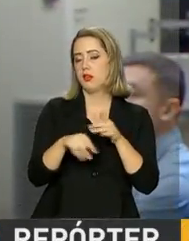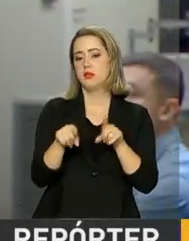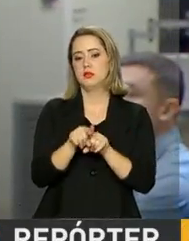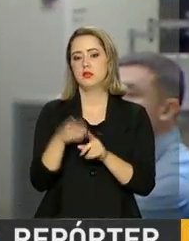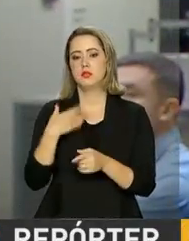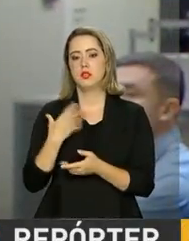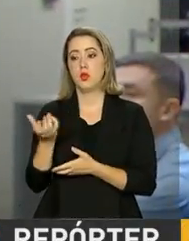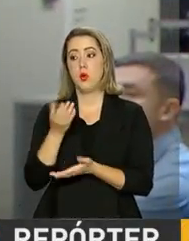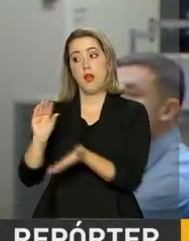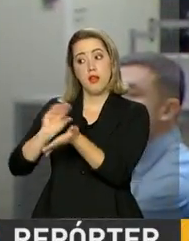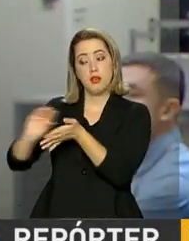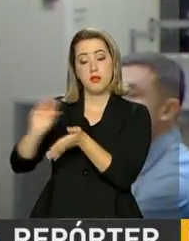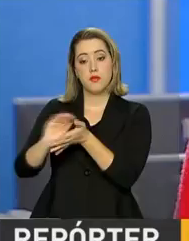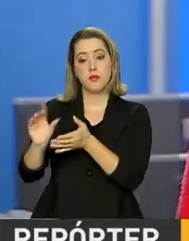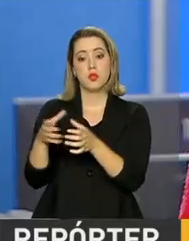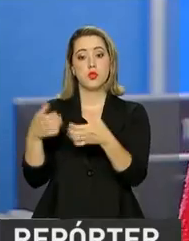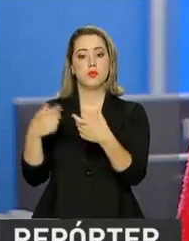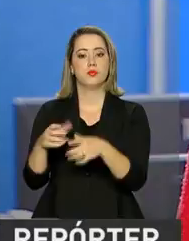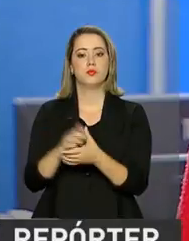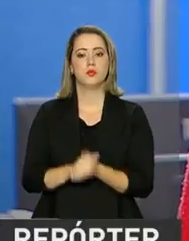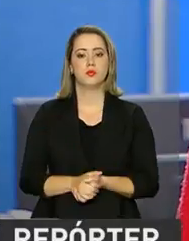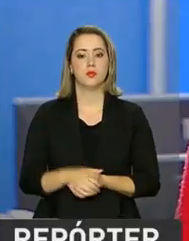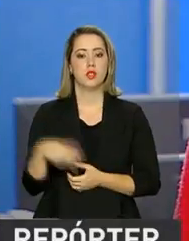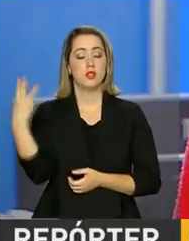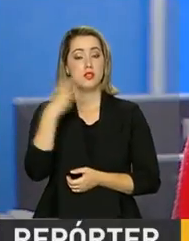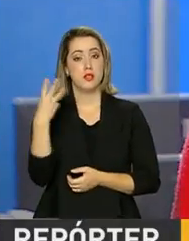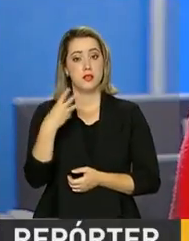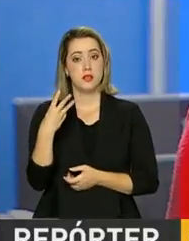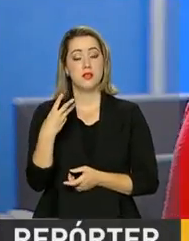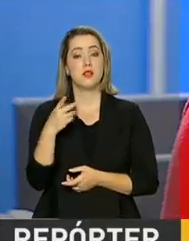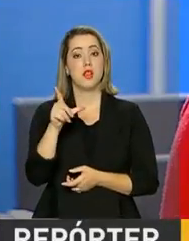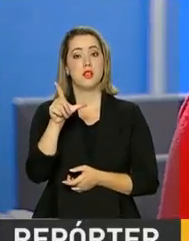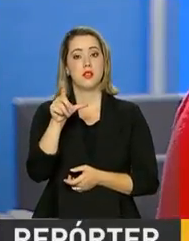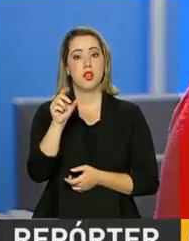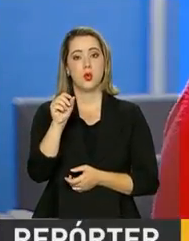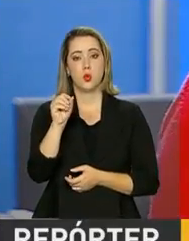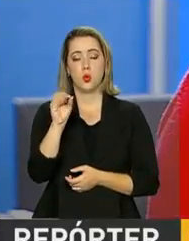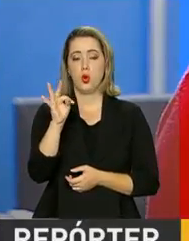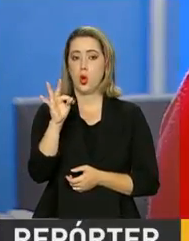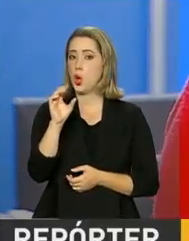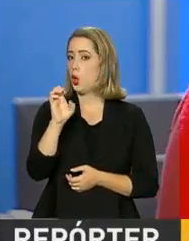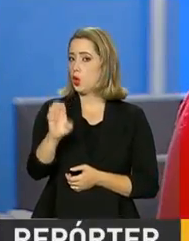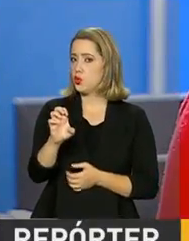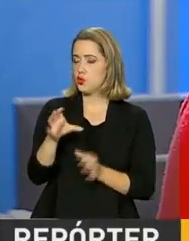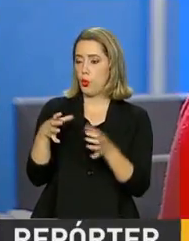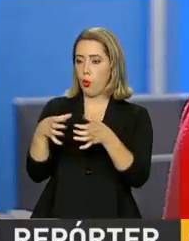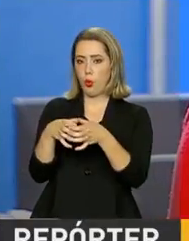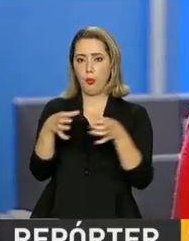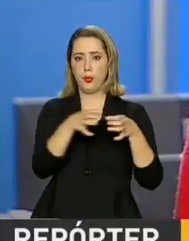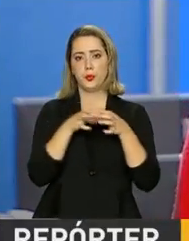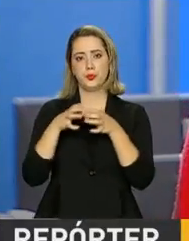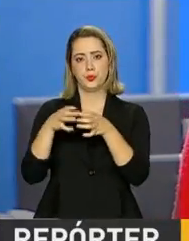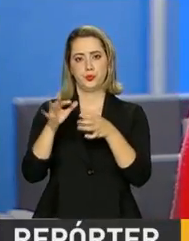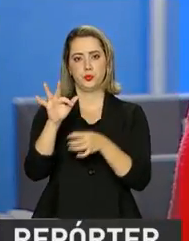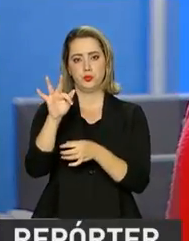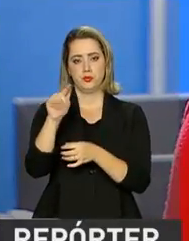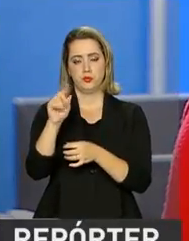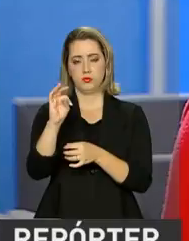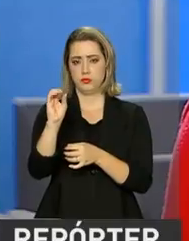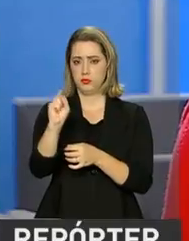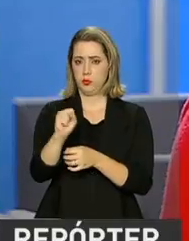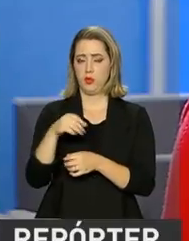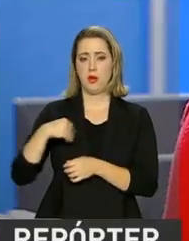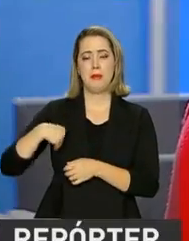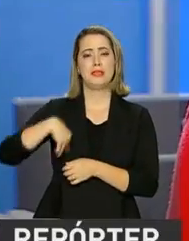em um fundo de investimento nesse terceiro lote de contas inativas do fgts quase 8 milhões de trabalhadores serão beneficiados